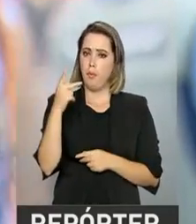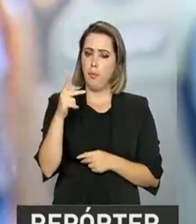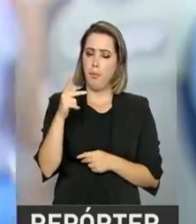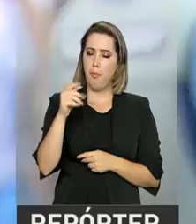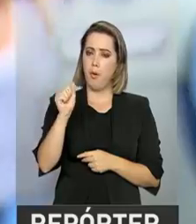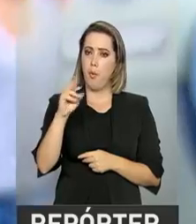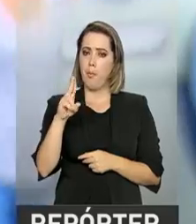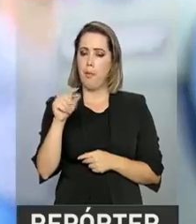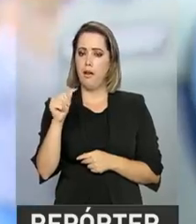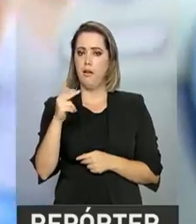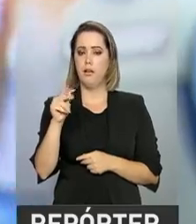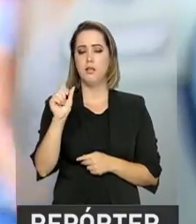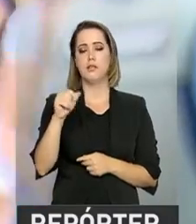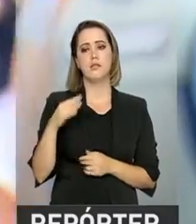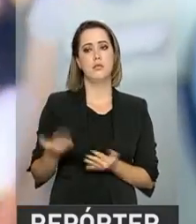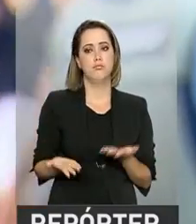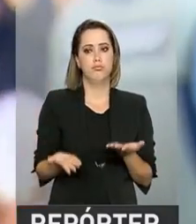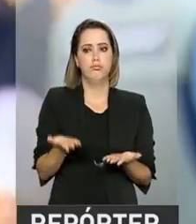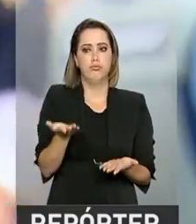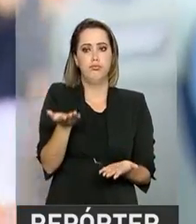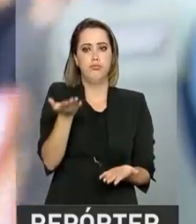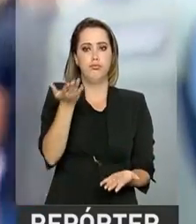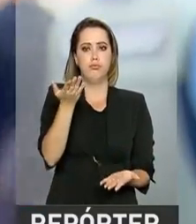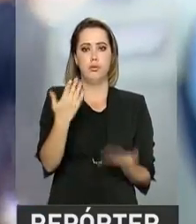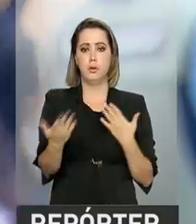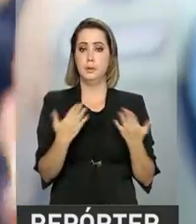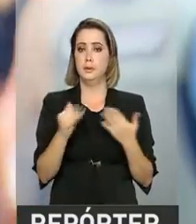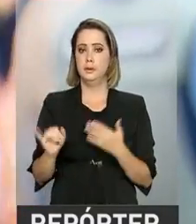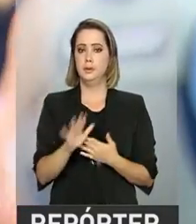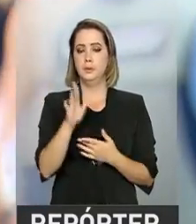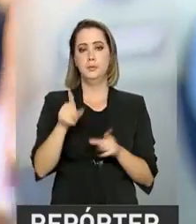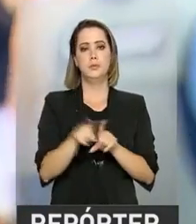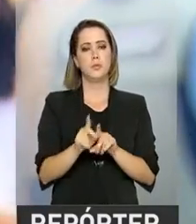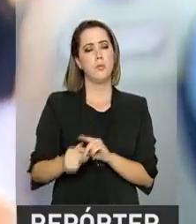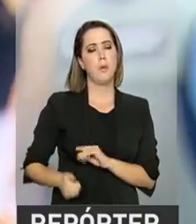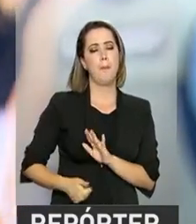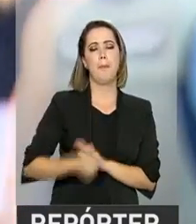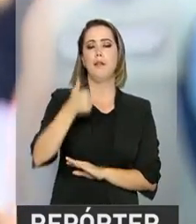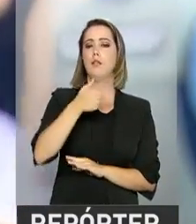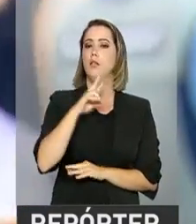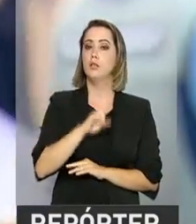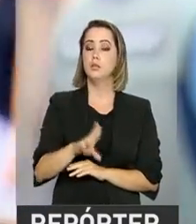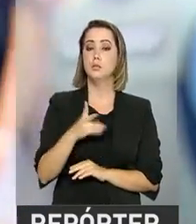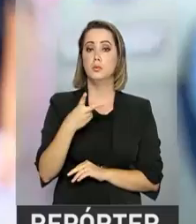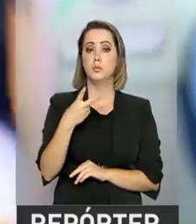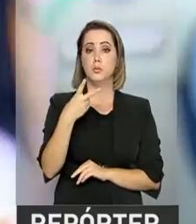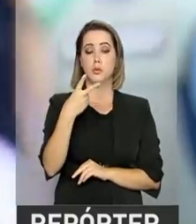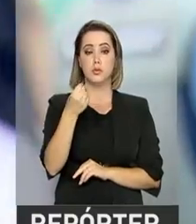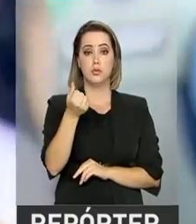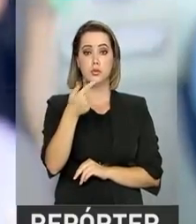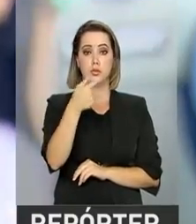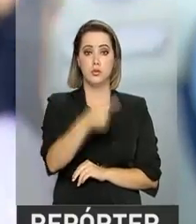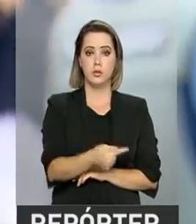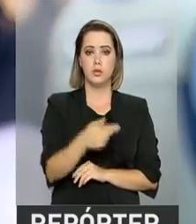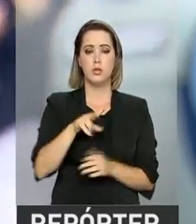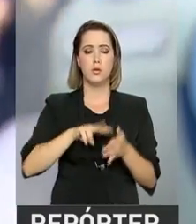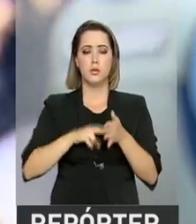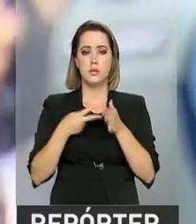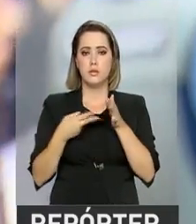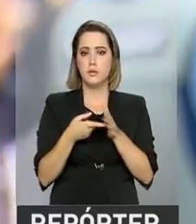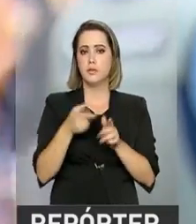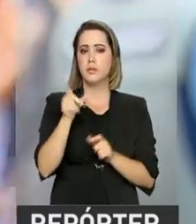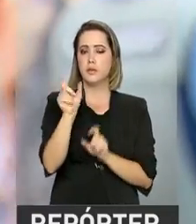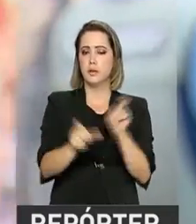meses foi o melhor resultado desde novembro de 2007 Isso significa que quem guardou as econom na